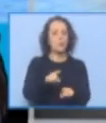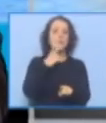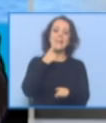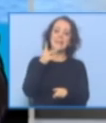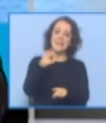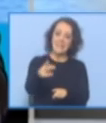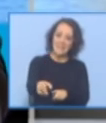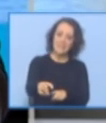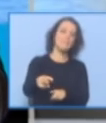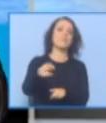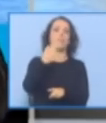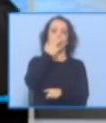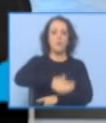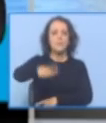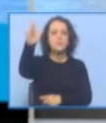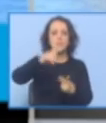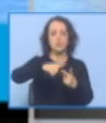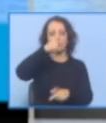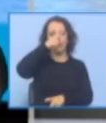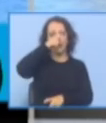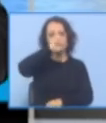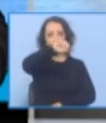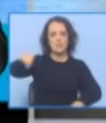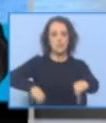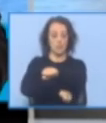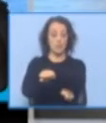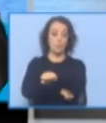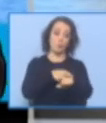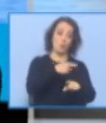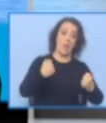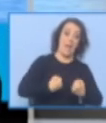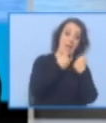ao fascismo e ao nazismo. Daí que o antinazismo é